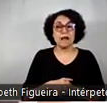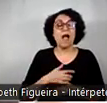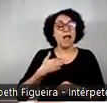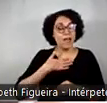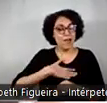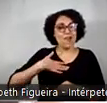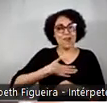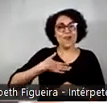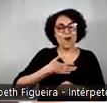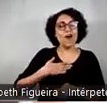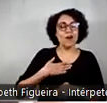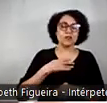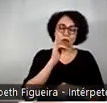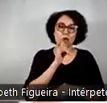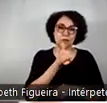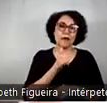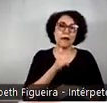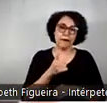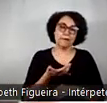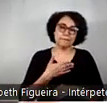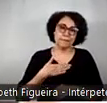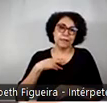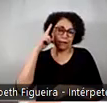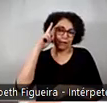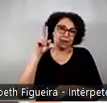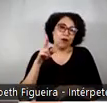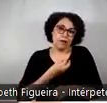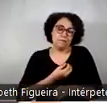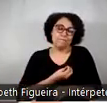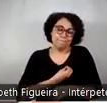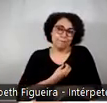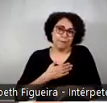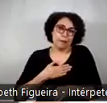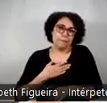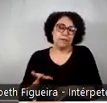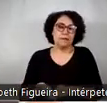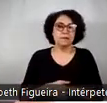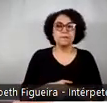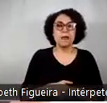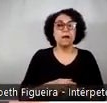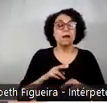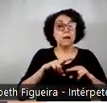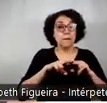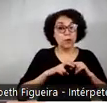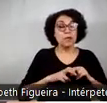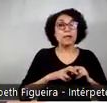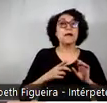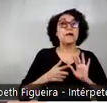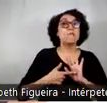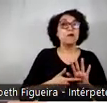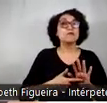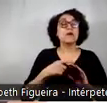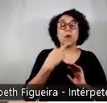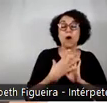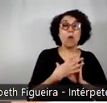dessa minha história de vida, porque ela interlaça um pouco com a história, com os processos migratórios, e eu uso muito o meu exemplo, assim, para poder falar um